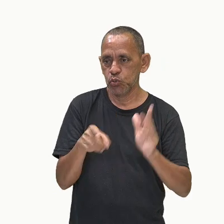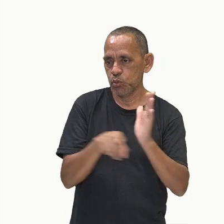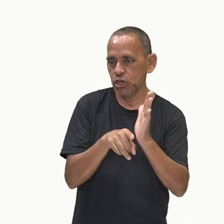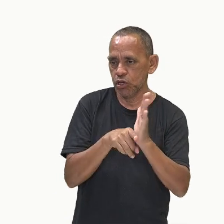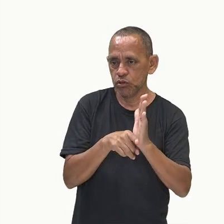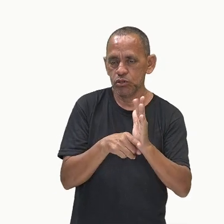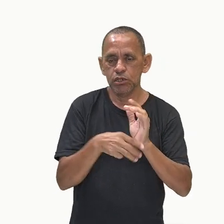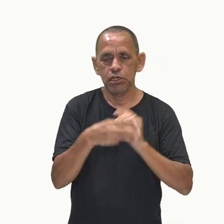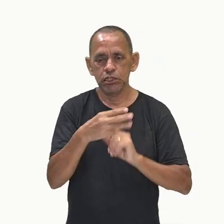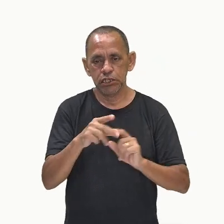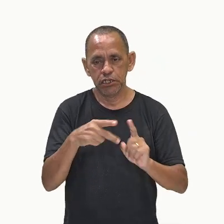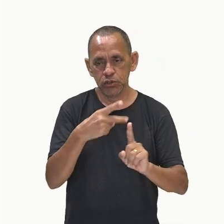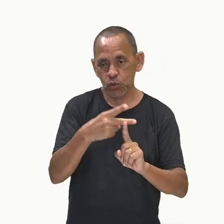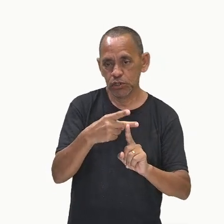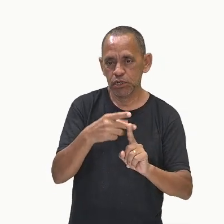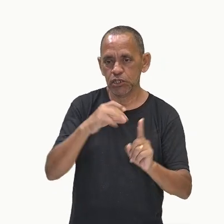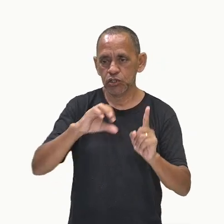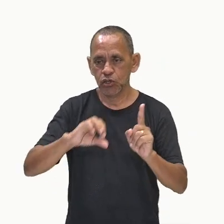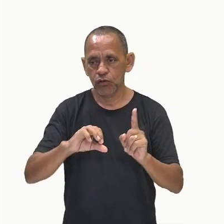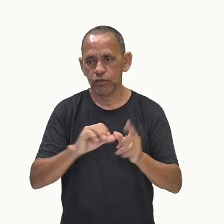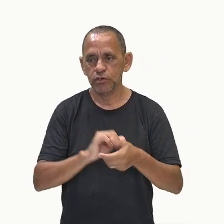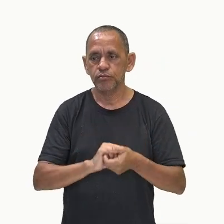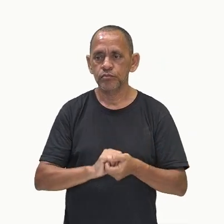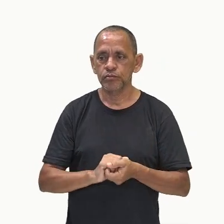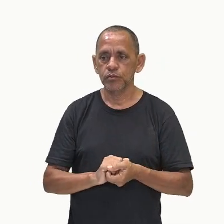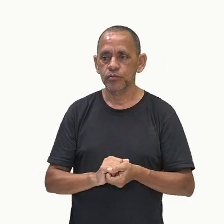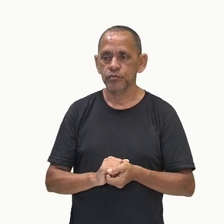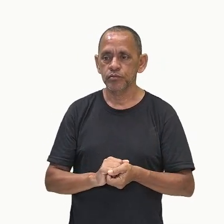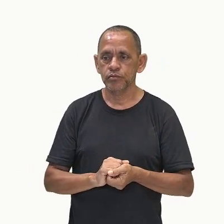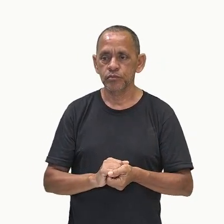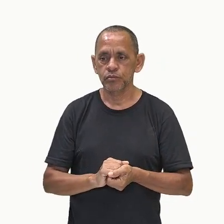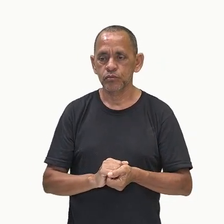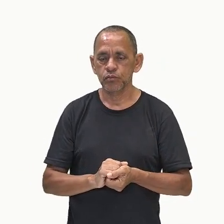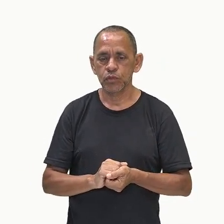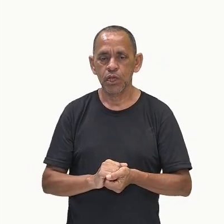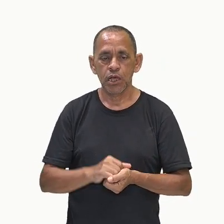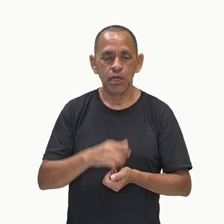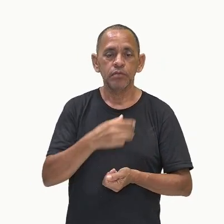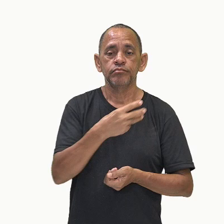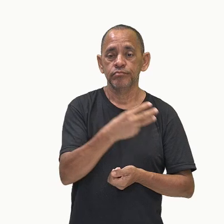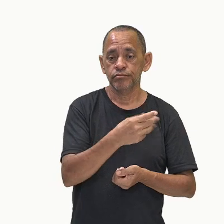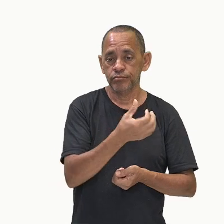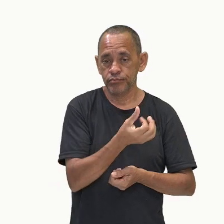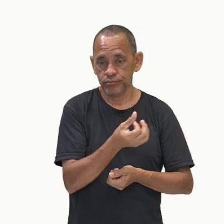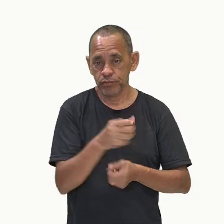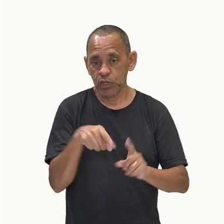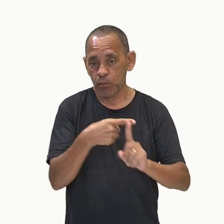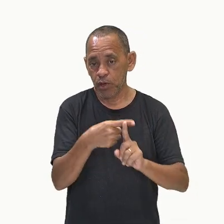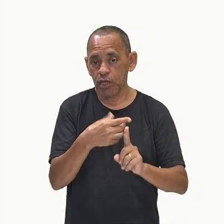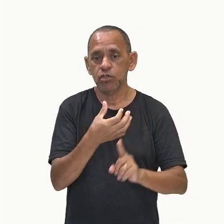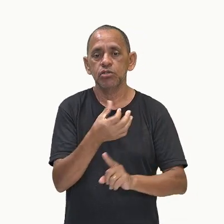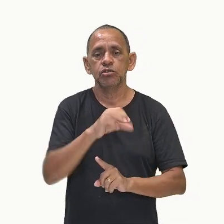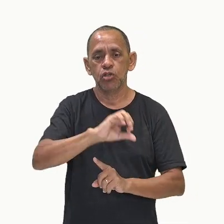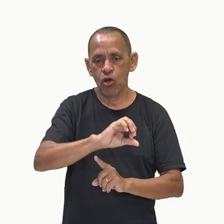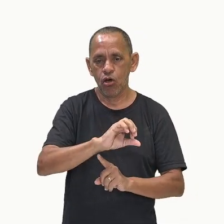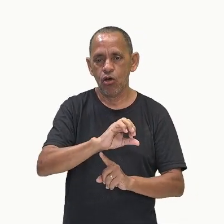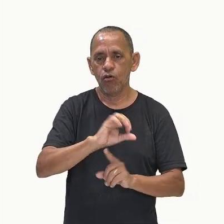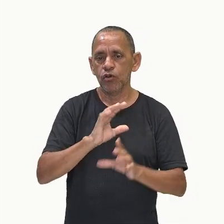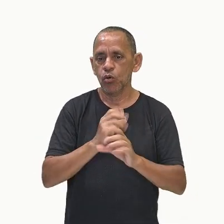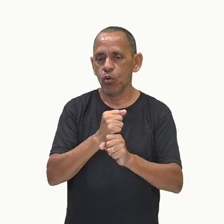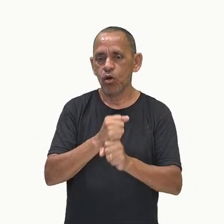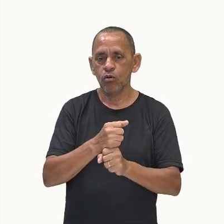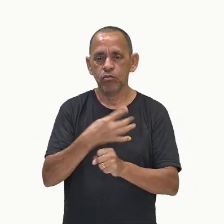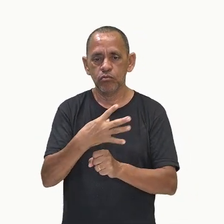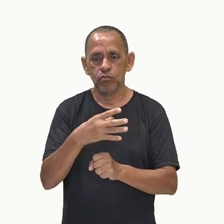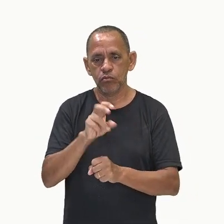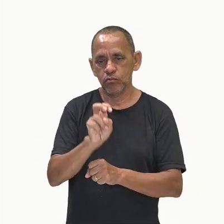3 ao quadrado, 9. 9 mais 36 mais 9 vai ser igual a 45. Então, a distância